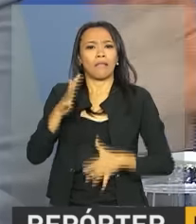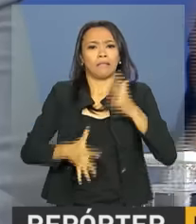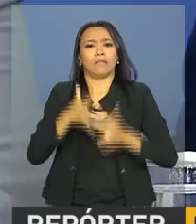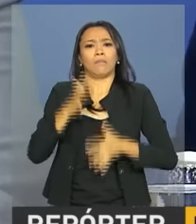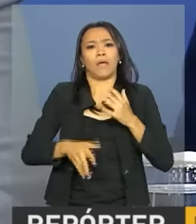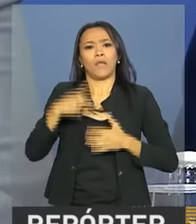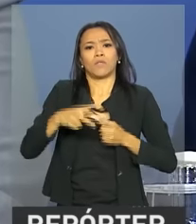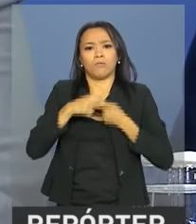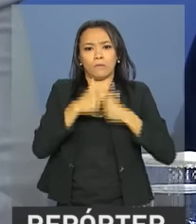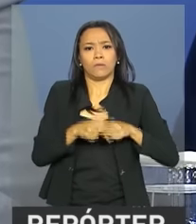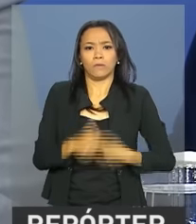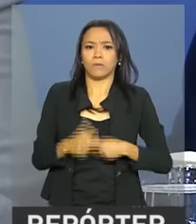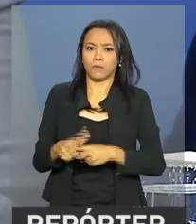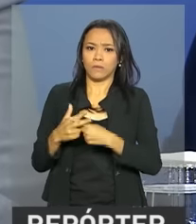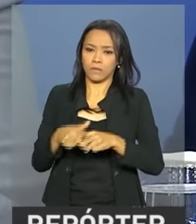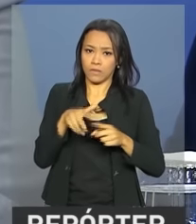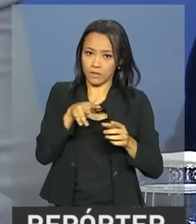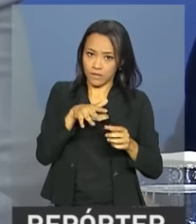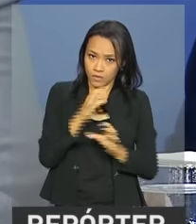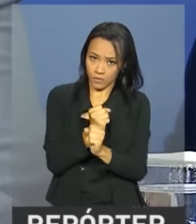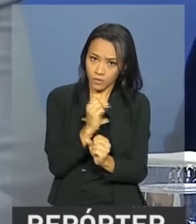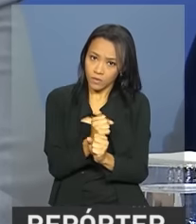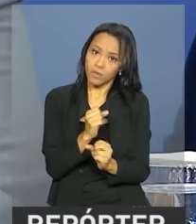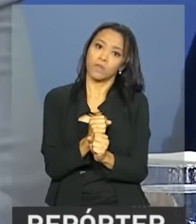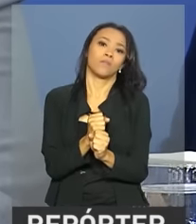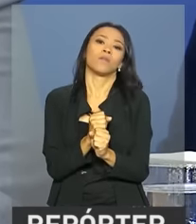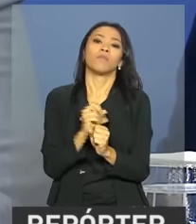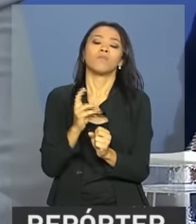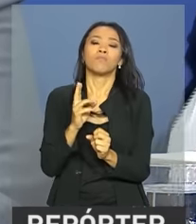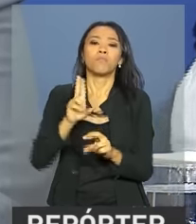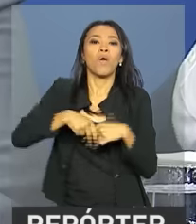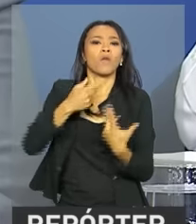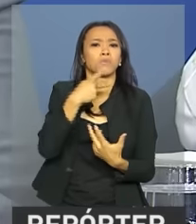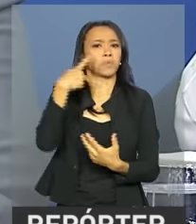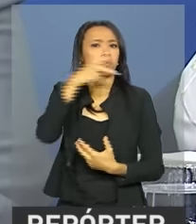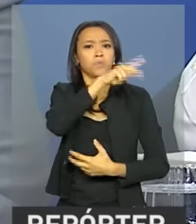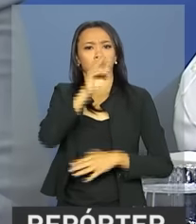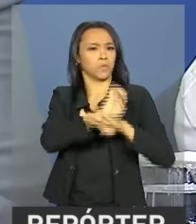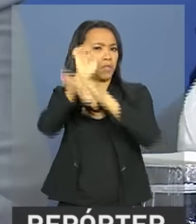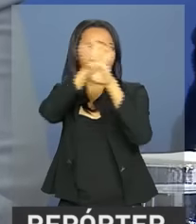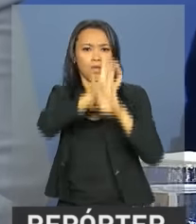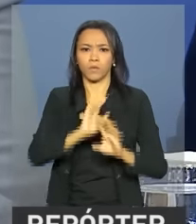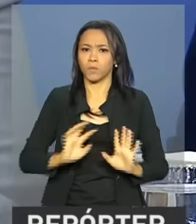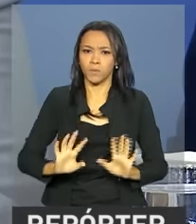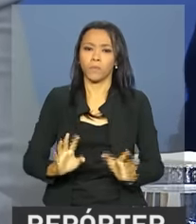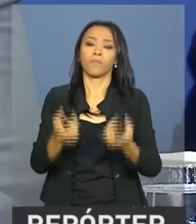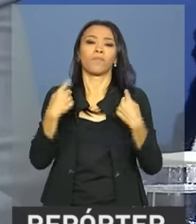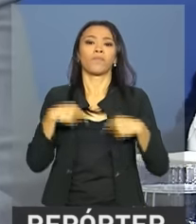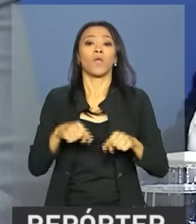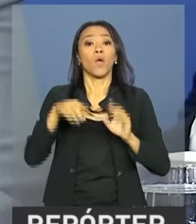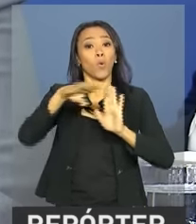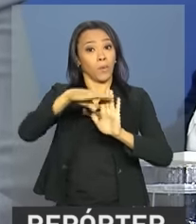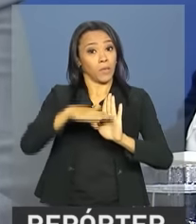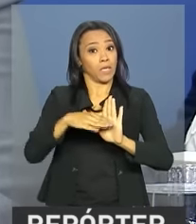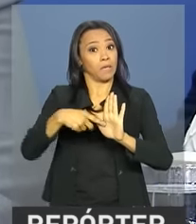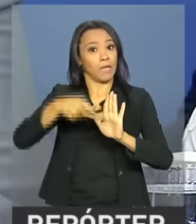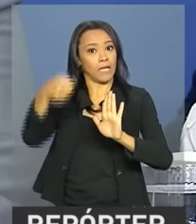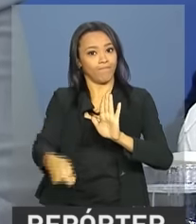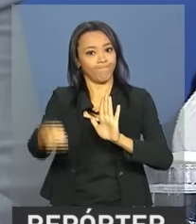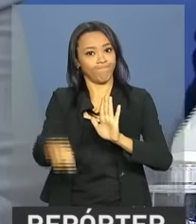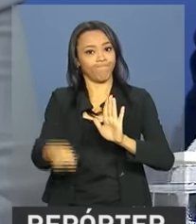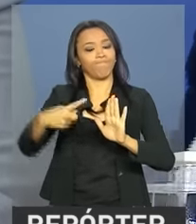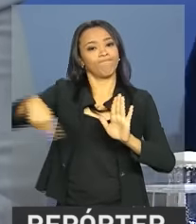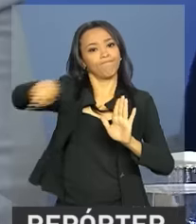para endereçar a questão fiscal dos Estados terceiro o programa é um programa rigoroso em que os